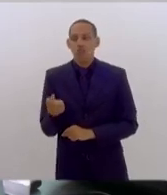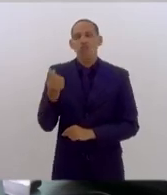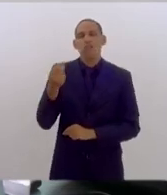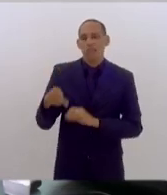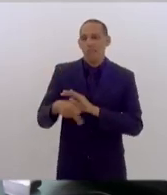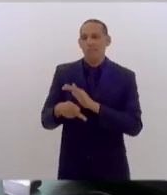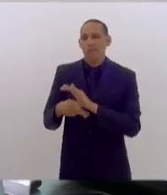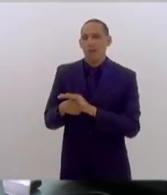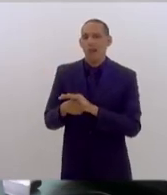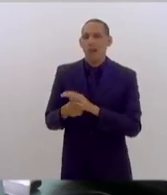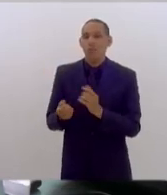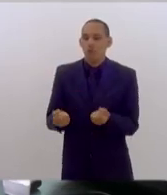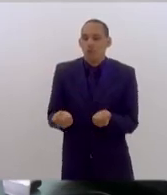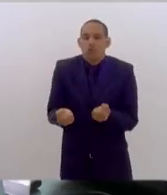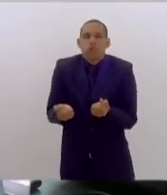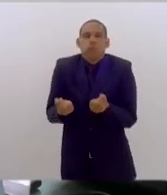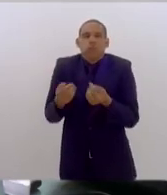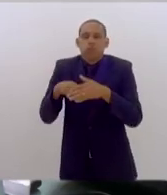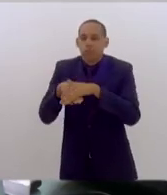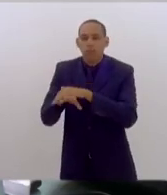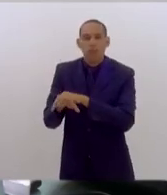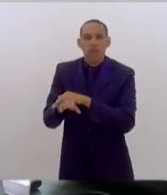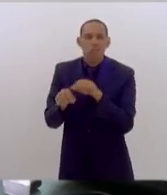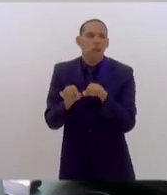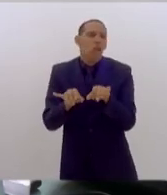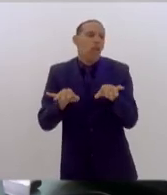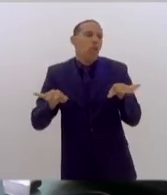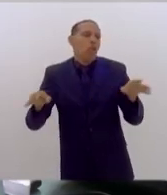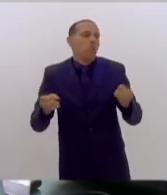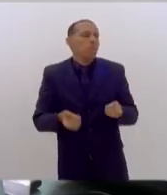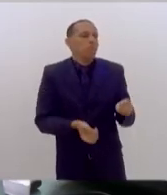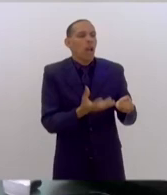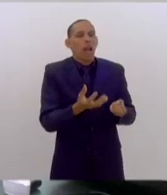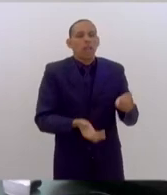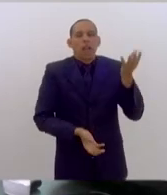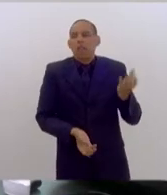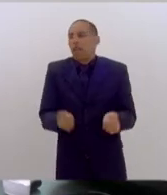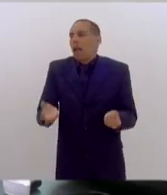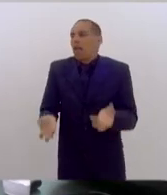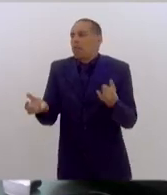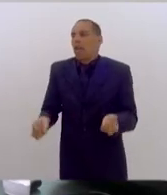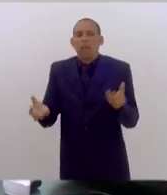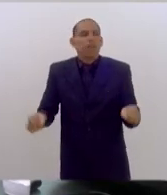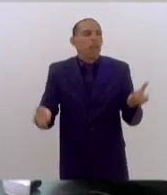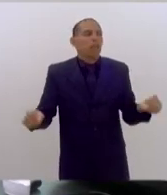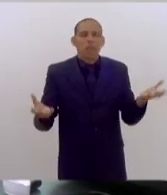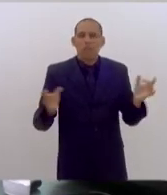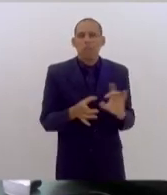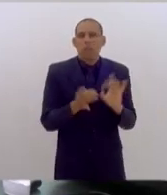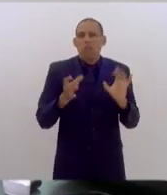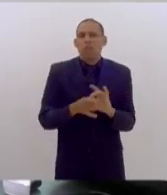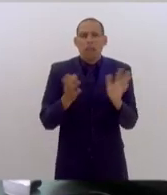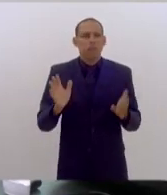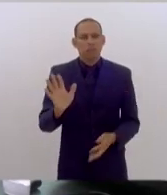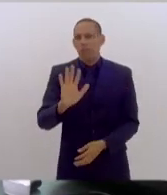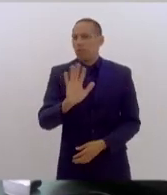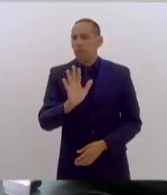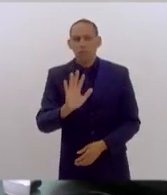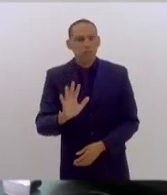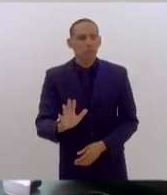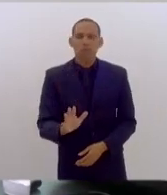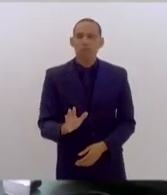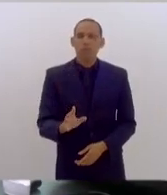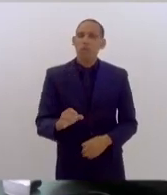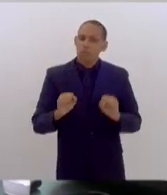ou seja esse povo dos recursos em vez de serem distribuídos aleatoriamente avô o Varejão que eles possam de fato